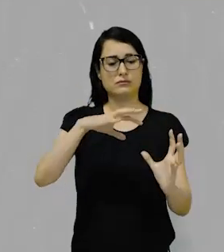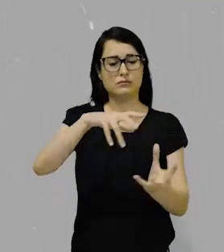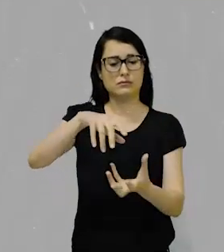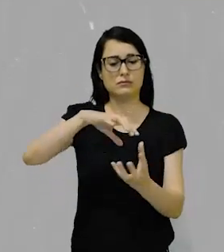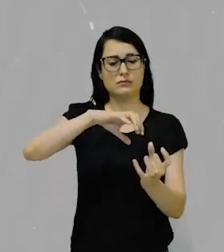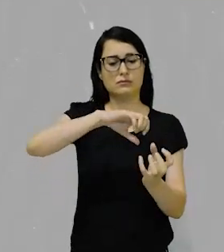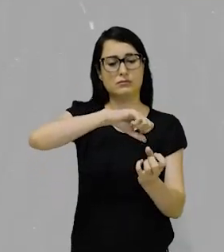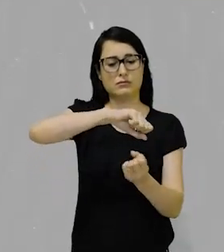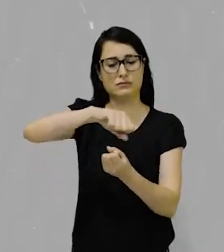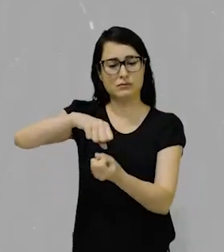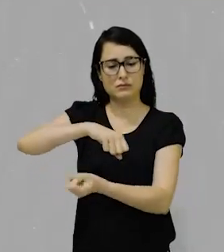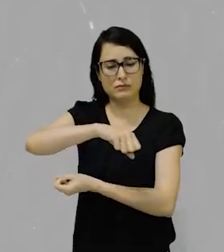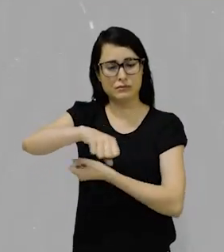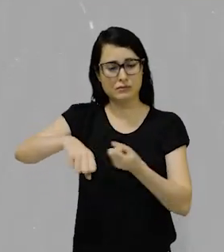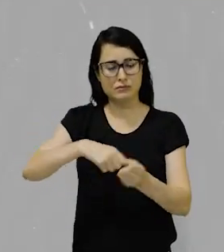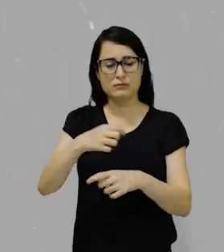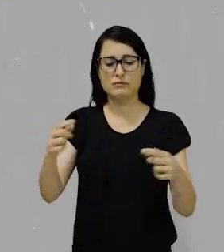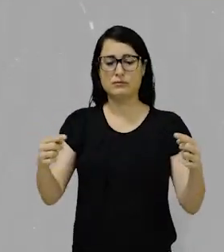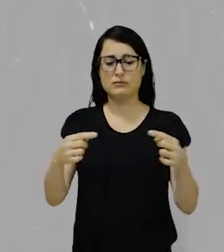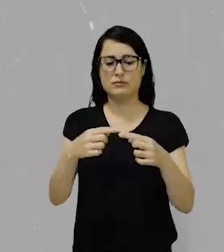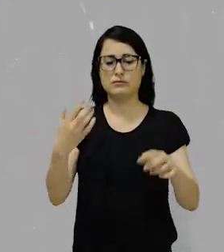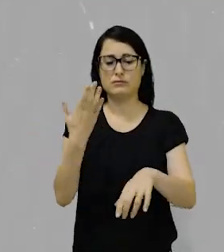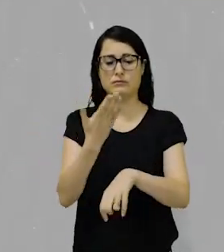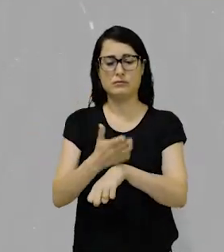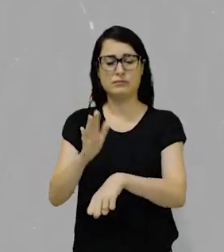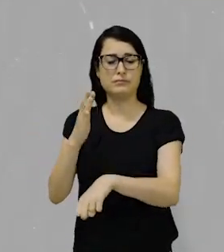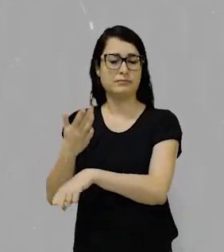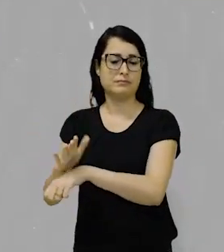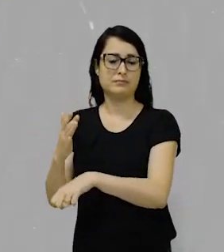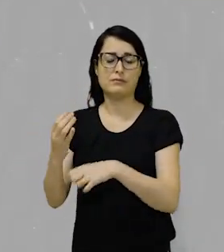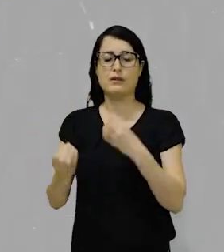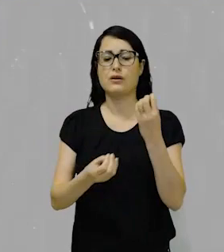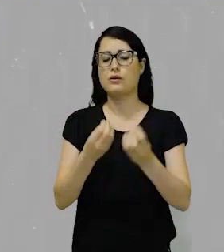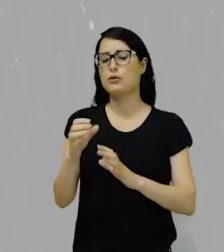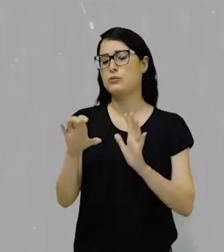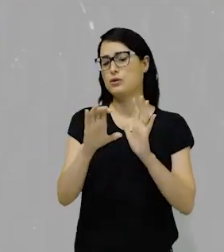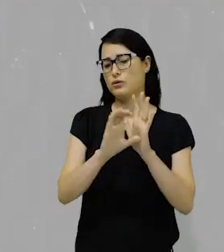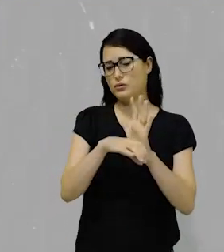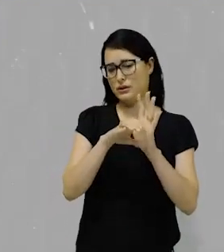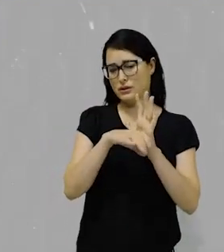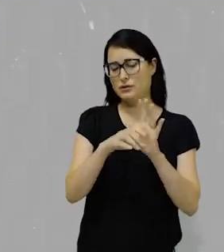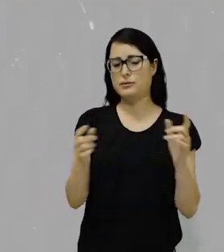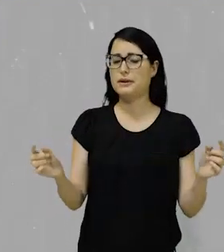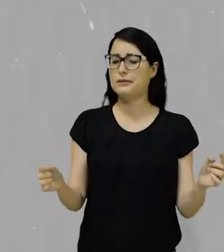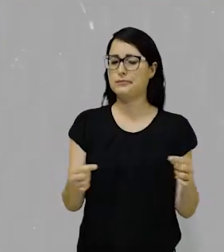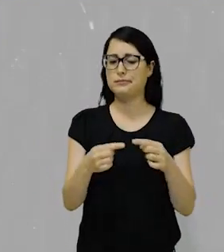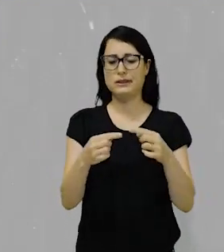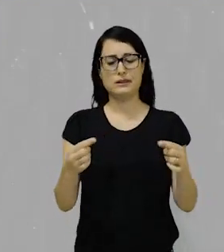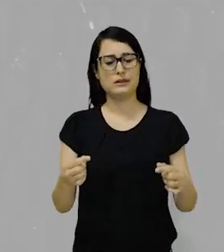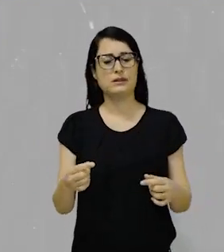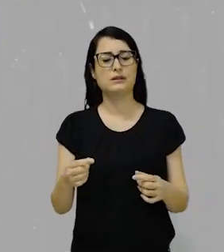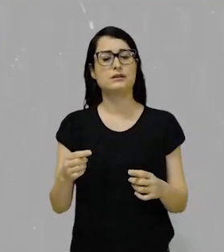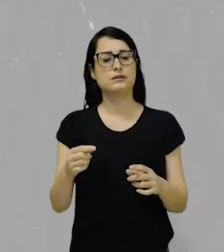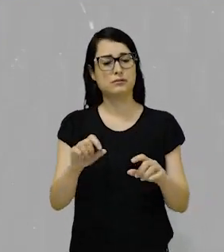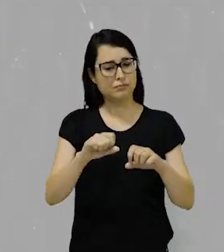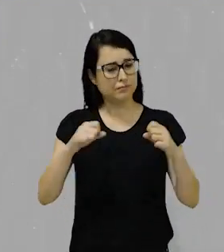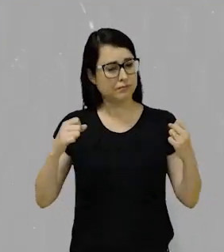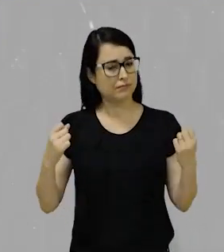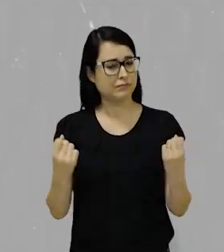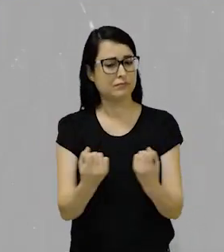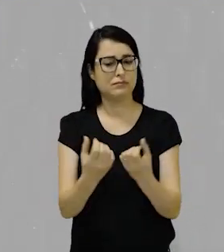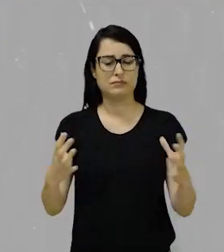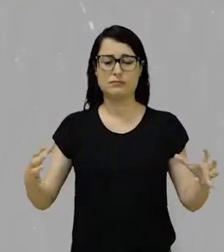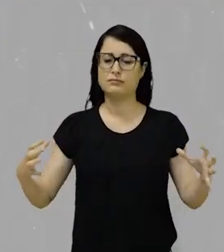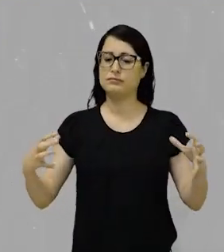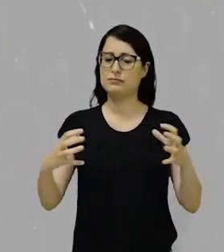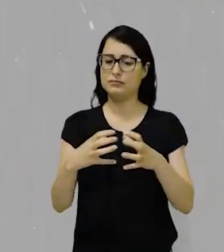aplicação prática, galera, tá bom? Como esse conceito pode ser aplicado na nossa sociedade de maneira